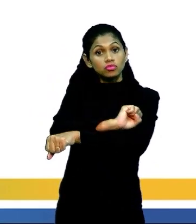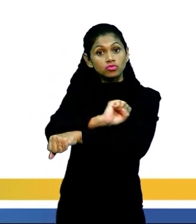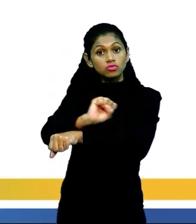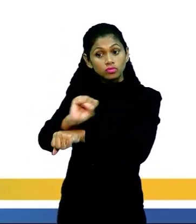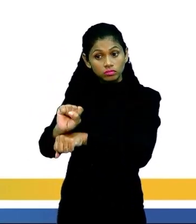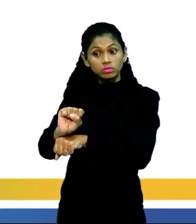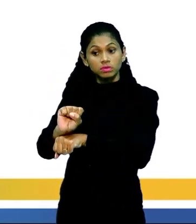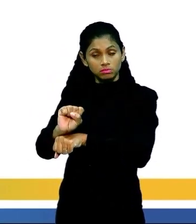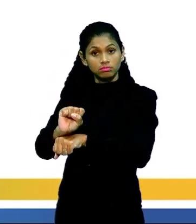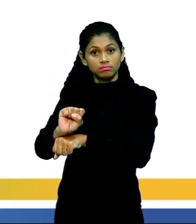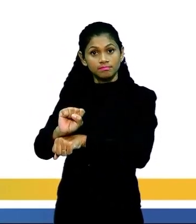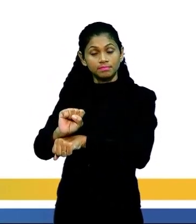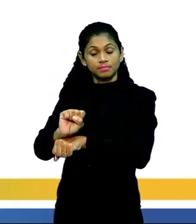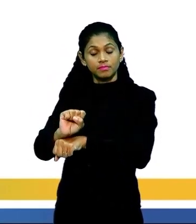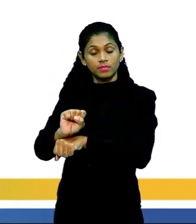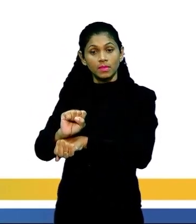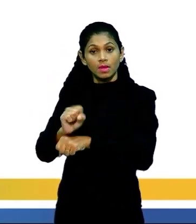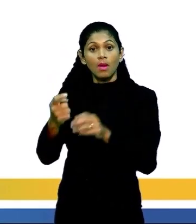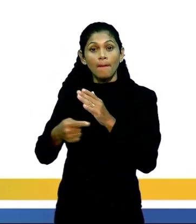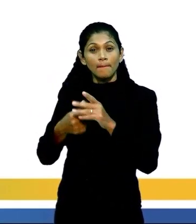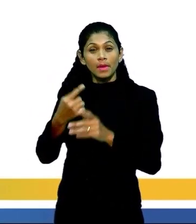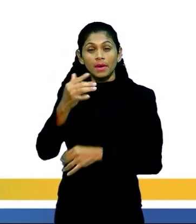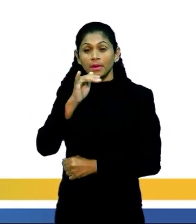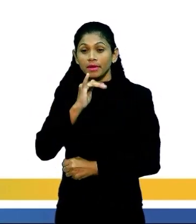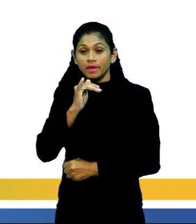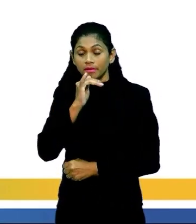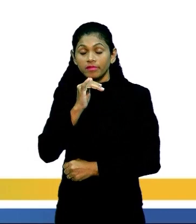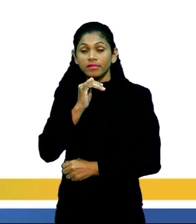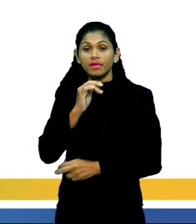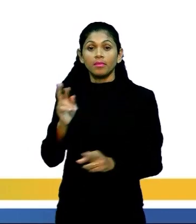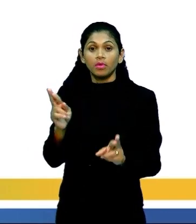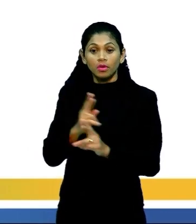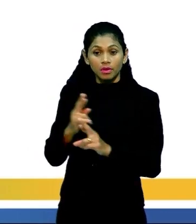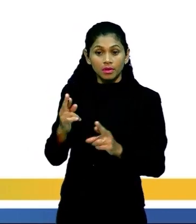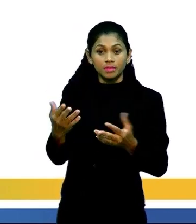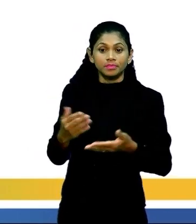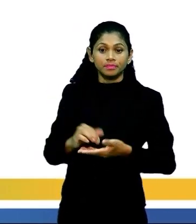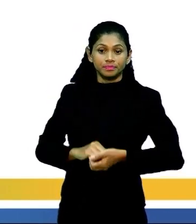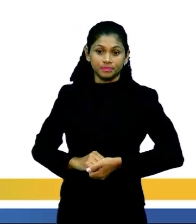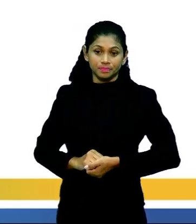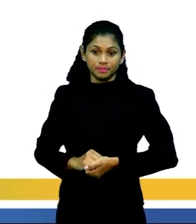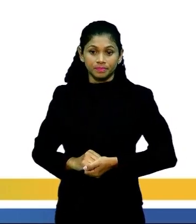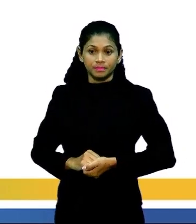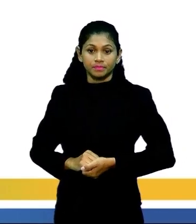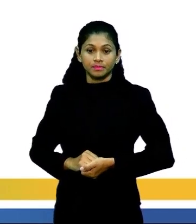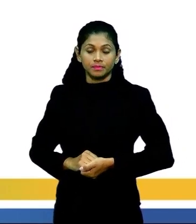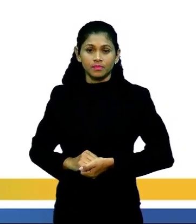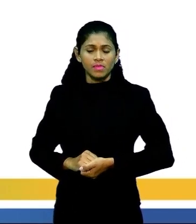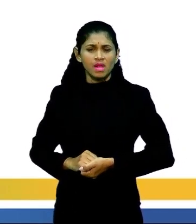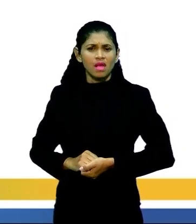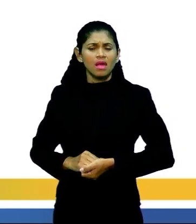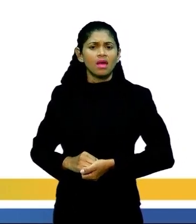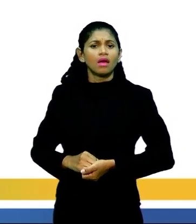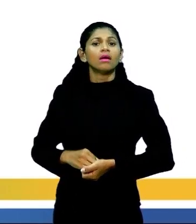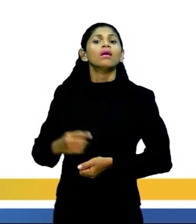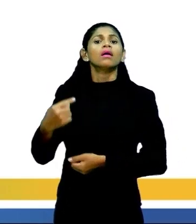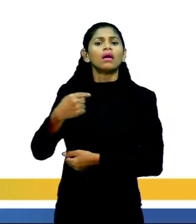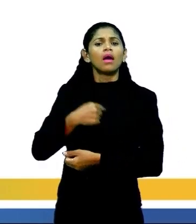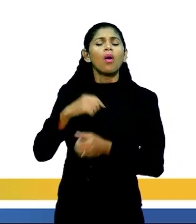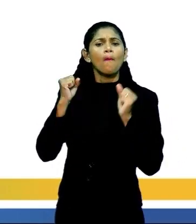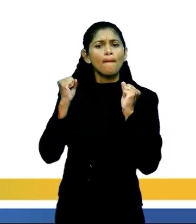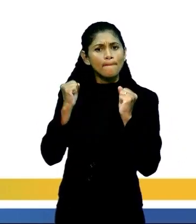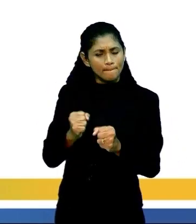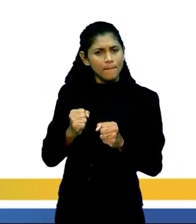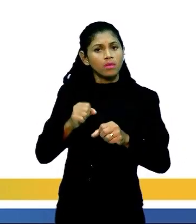Primeiro exemplo para vocês fazerem essa associação, nós temos Can I ride a bike? Eu posso andar de